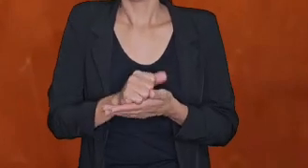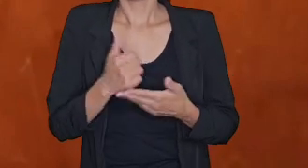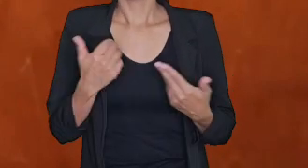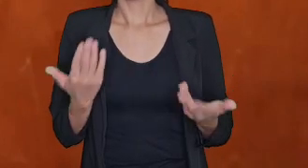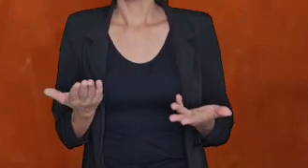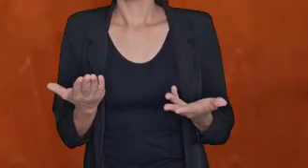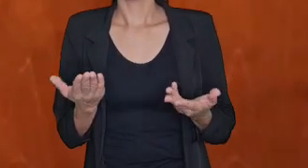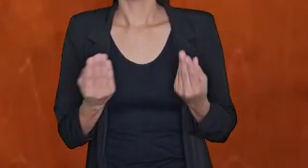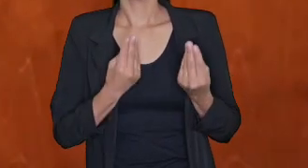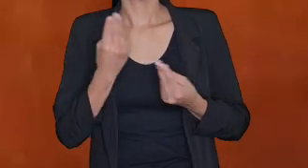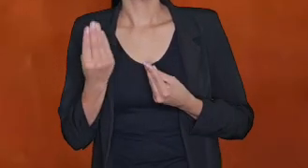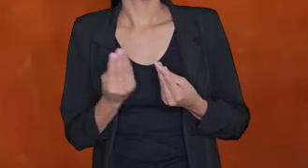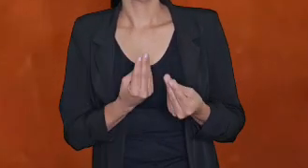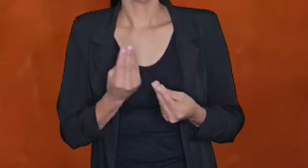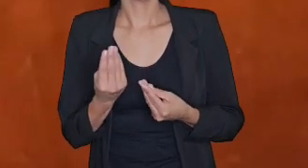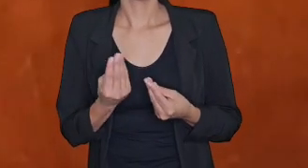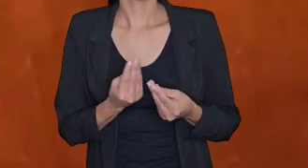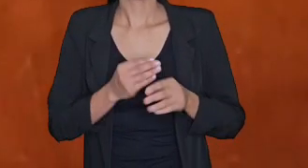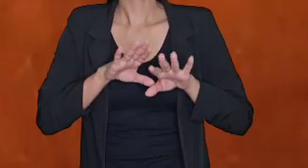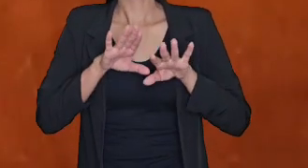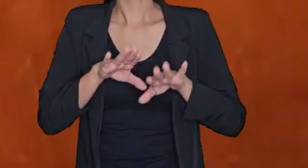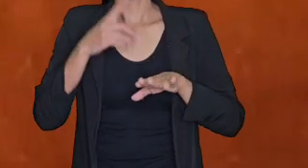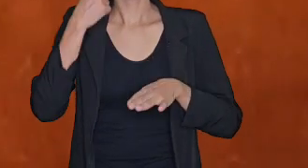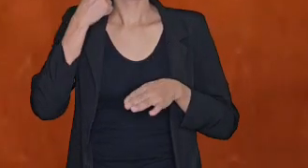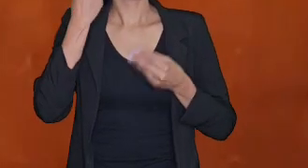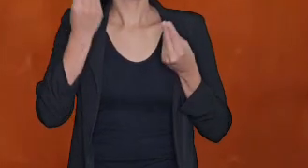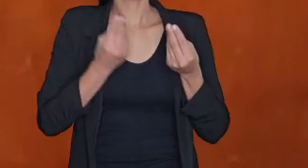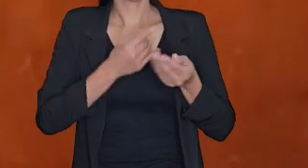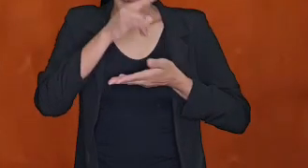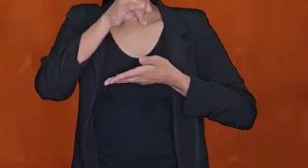uma rapidez grande.